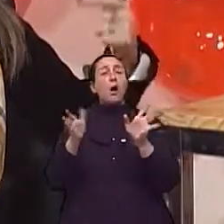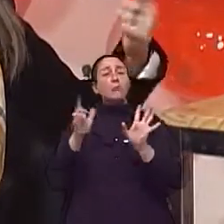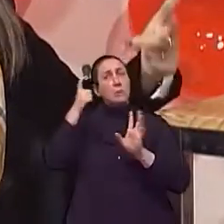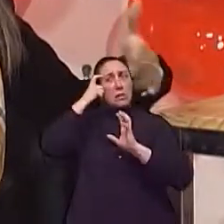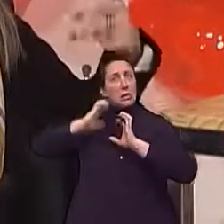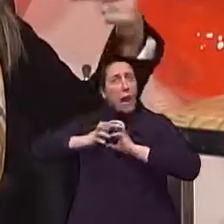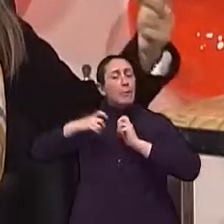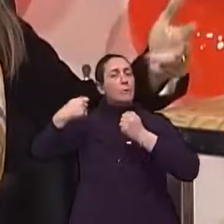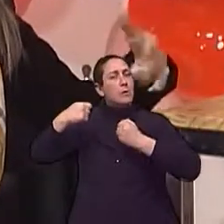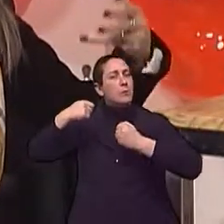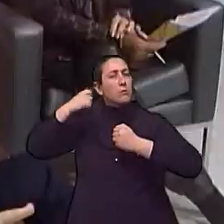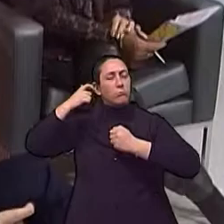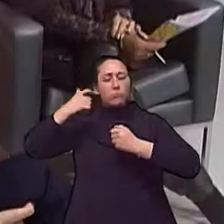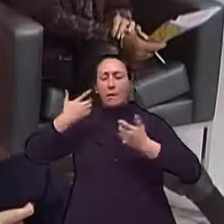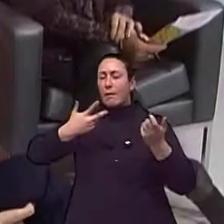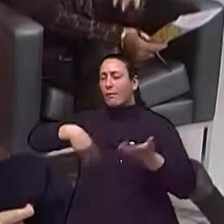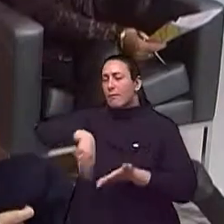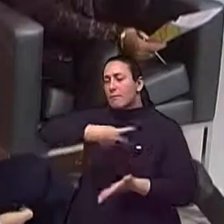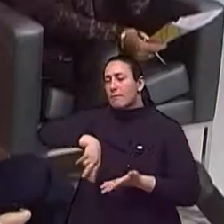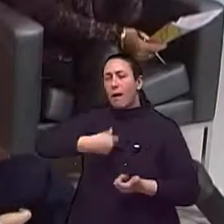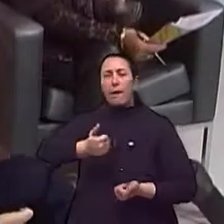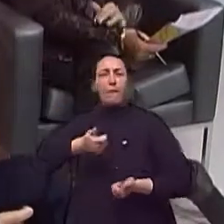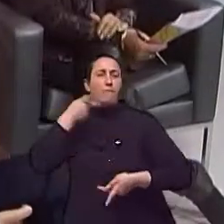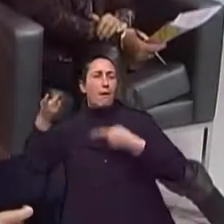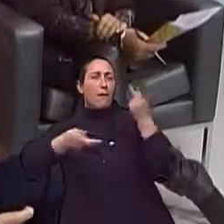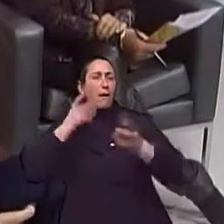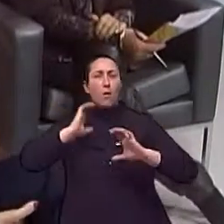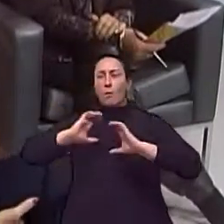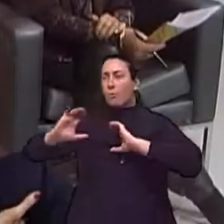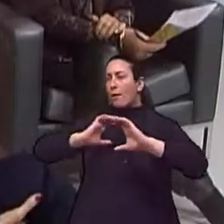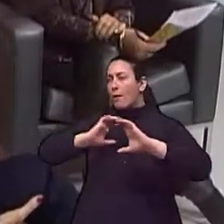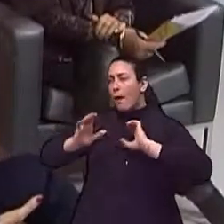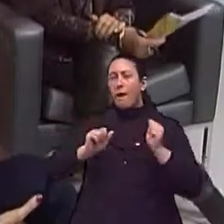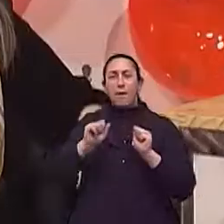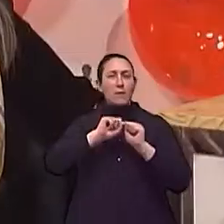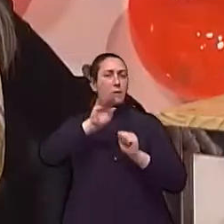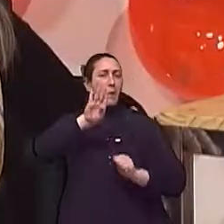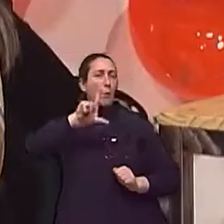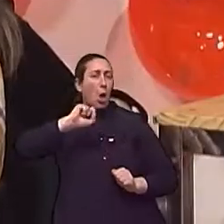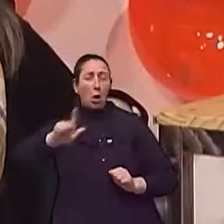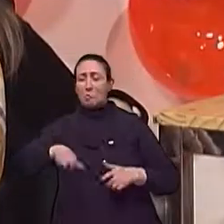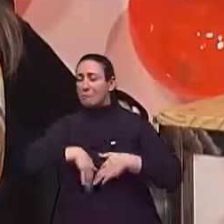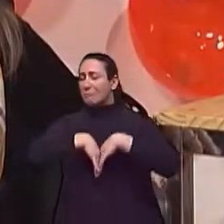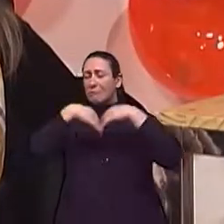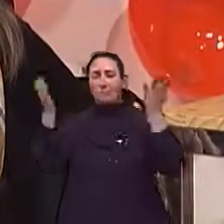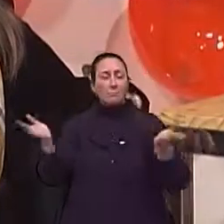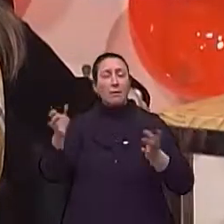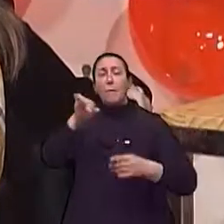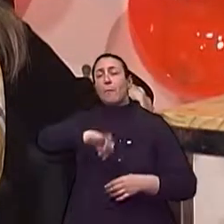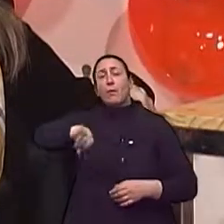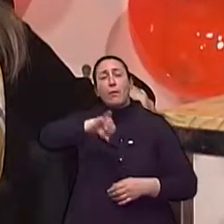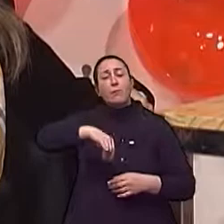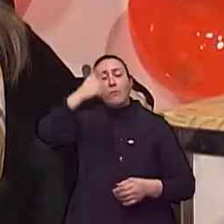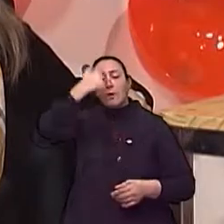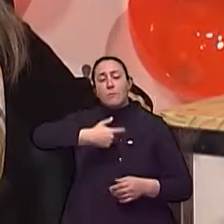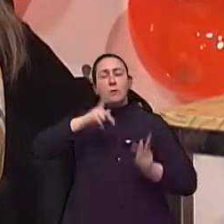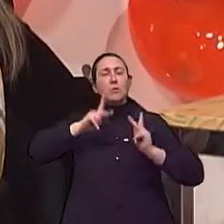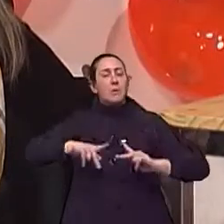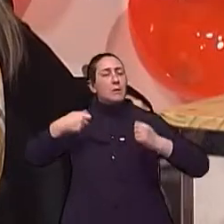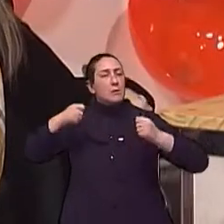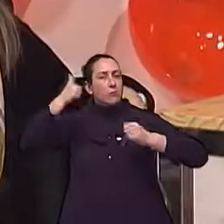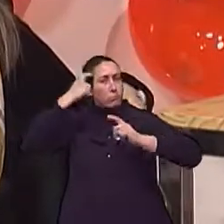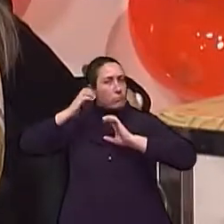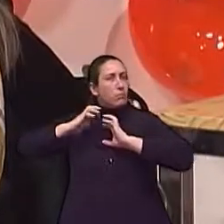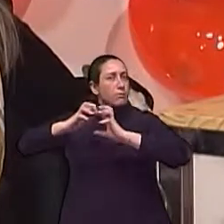dançar falar se comunicar ler brincar blir ser blogueira não interessa a atividade e não precisa também começar